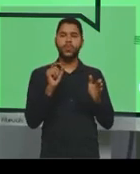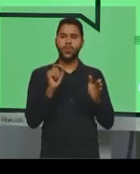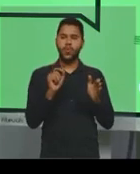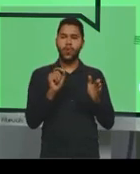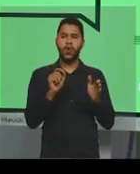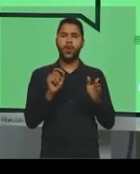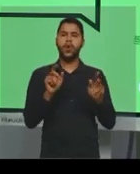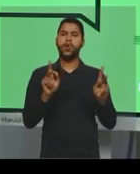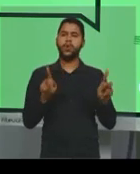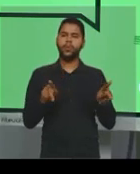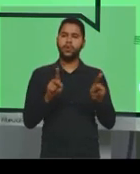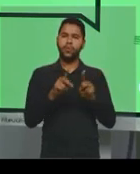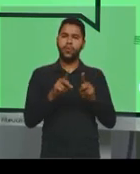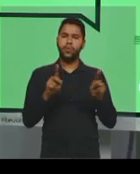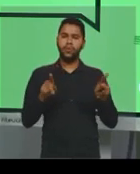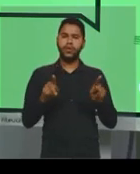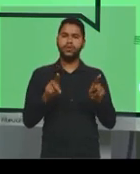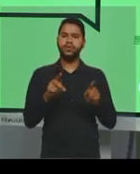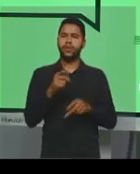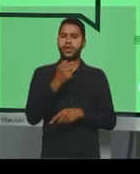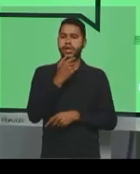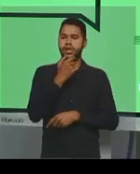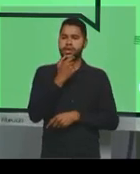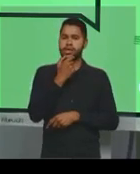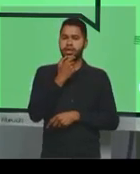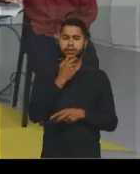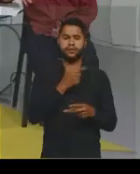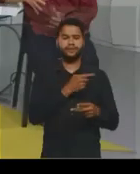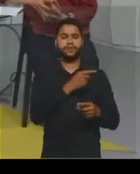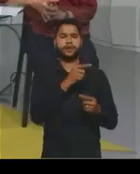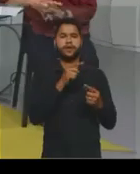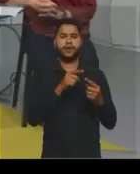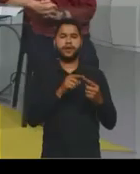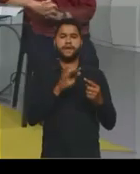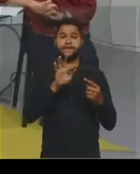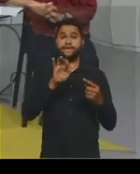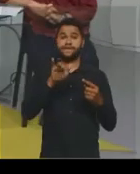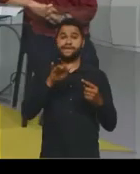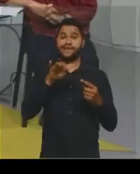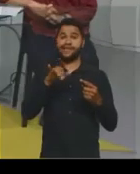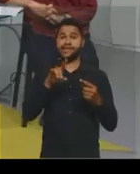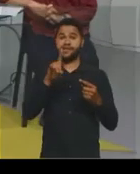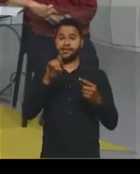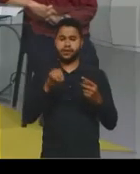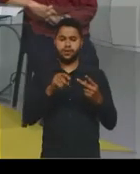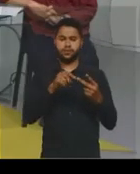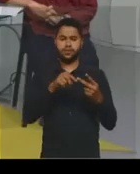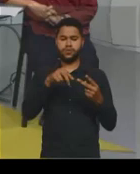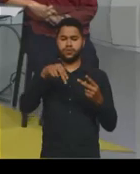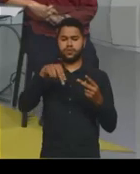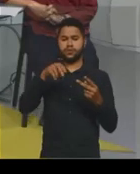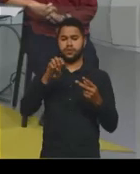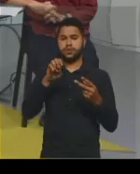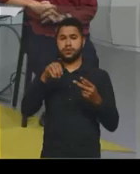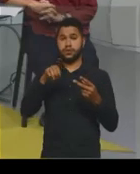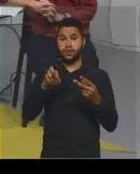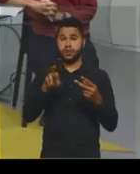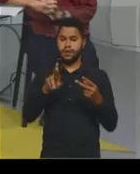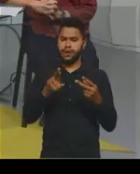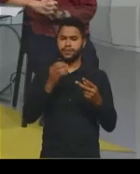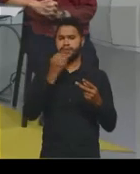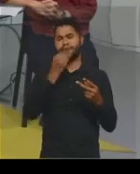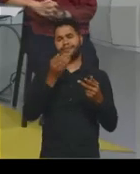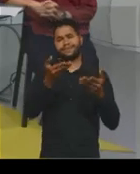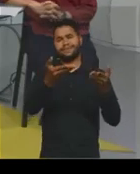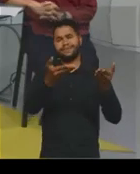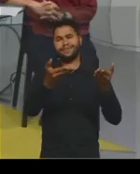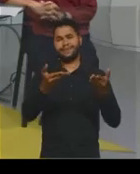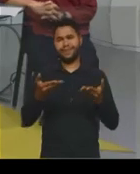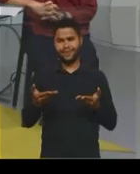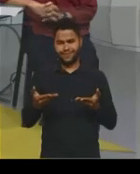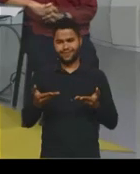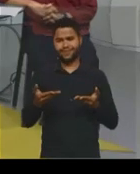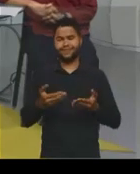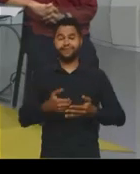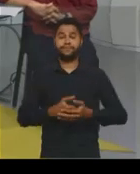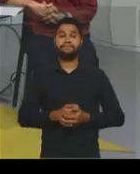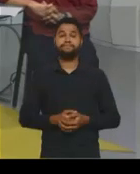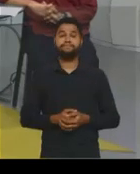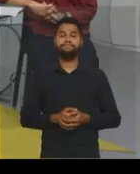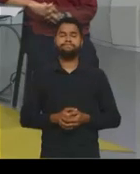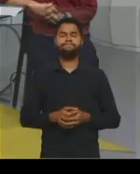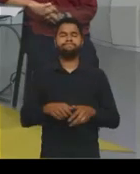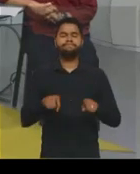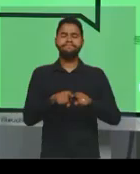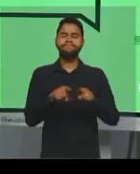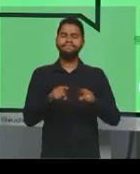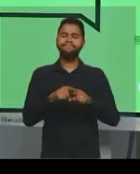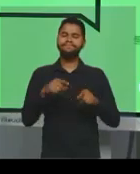os professores de língua inglesa, o Fernando Rangel e o Nemer Geonon. Sejam bem-vindos, professores. Obrigado.